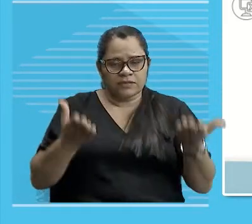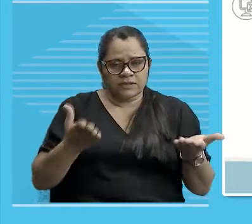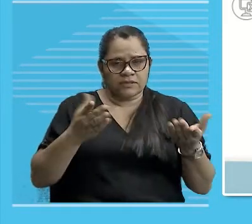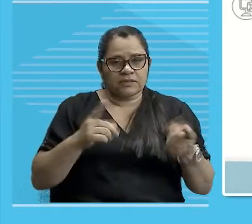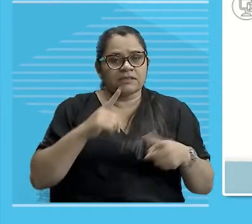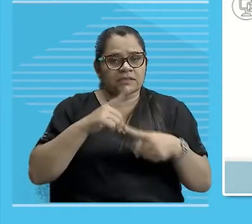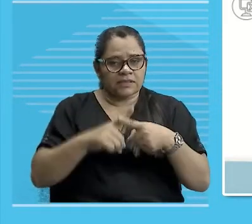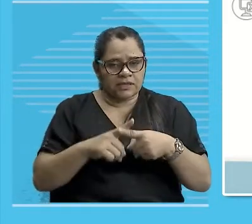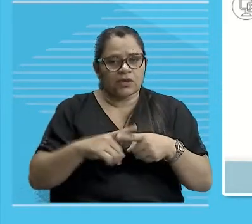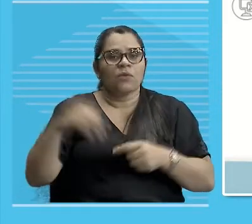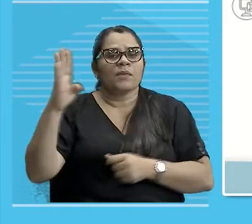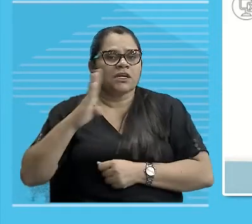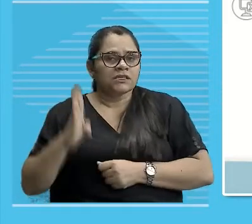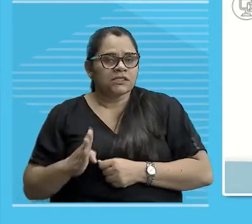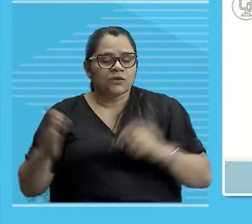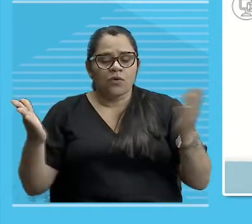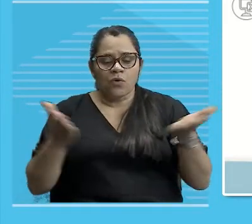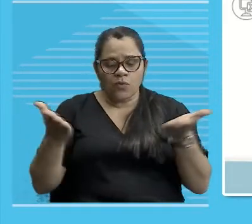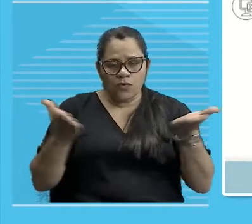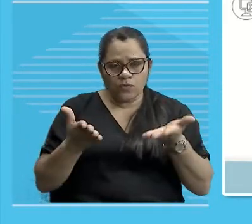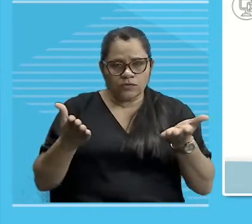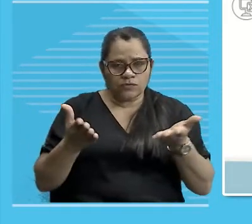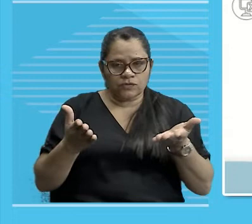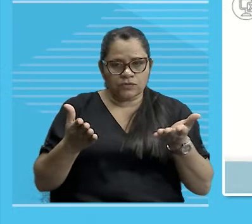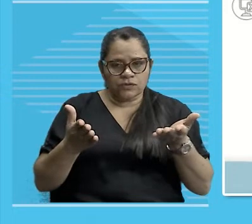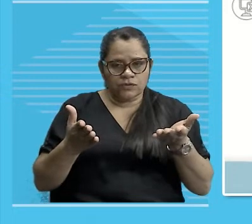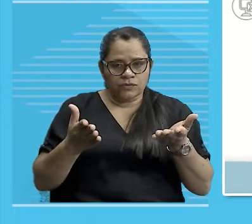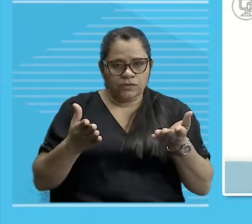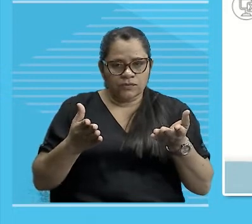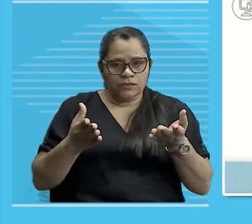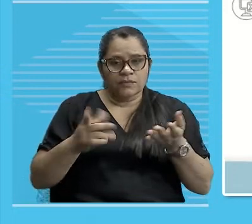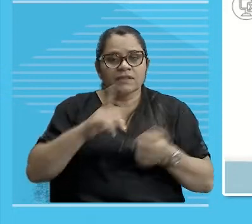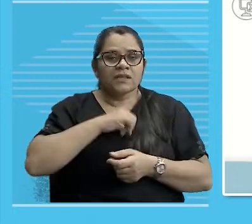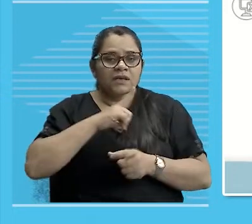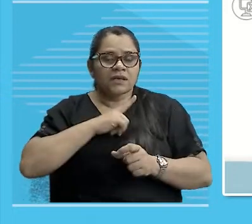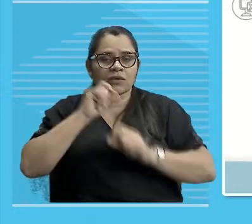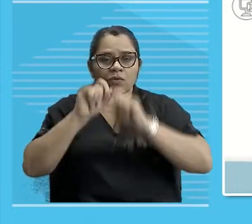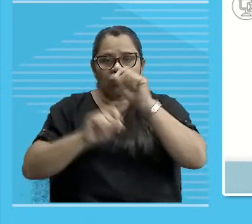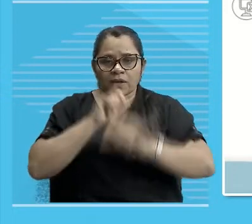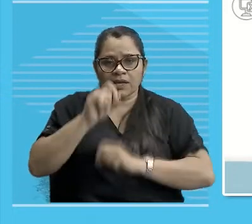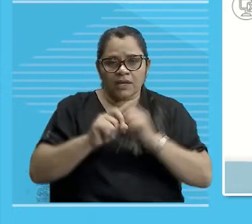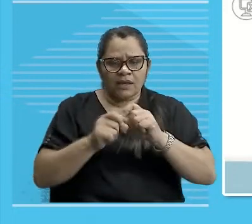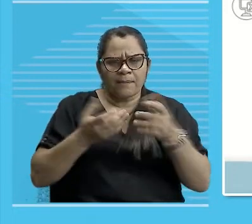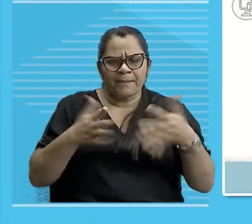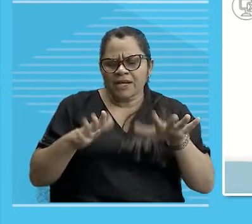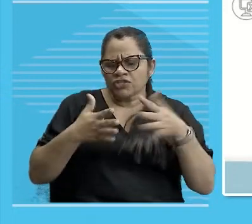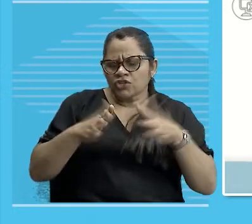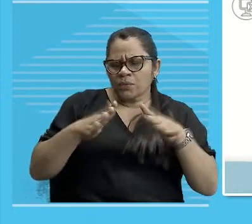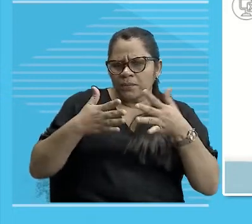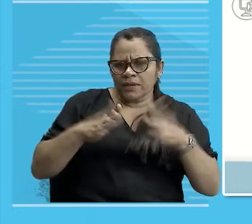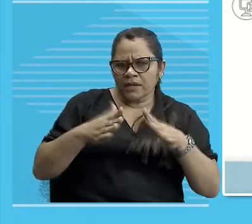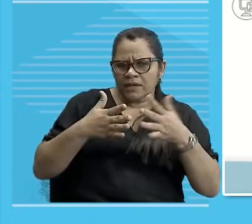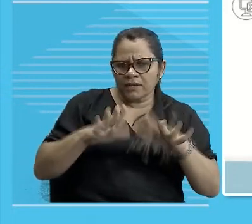que o Brasil hoje, ele tem aproximadamente